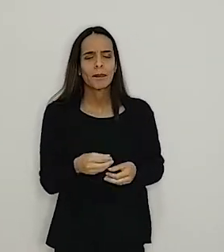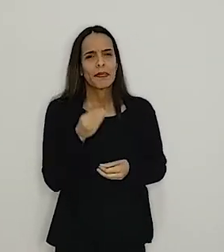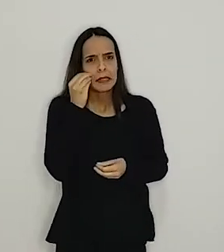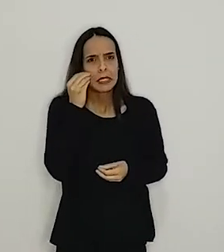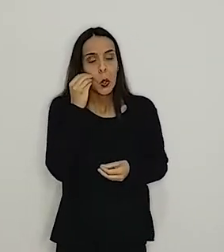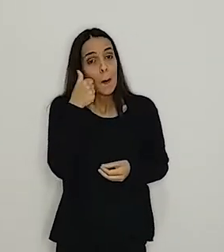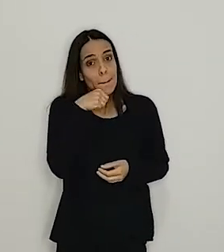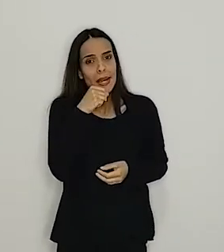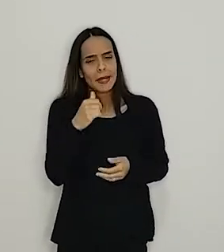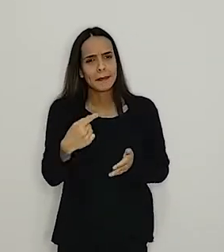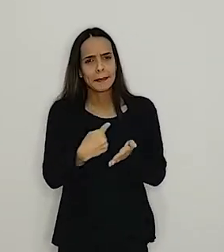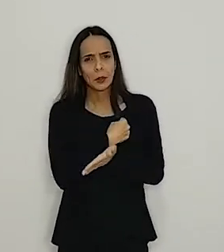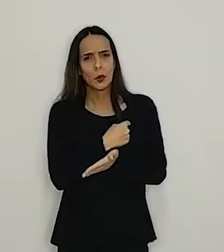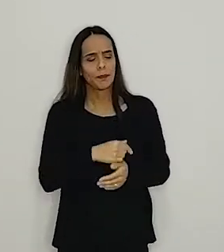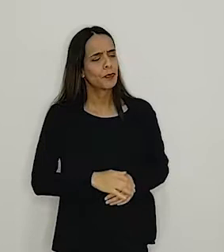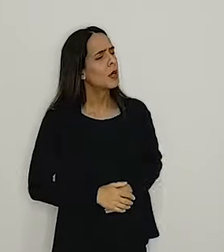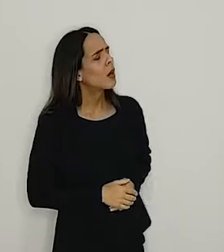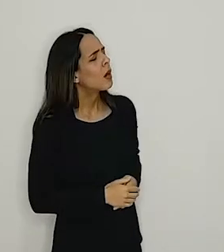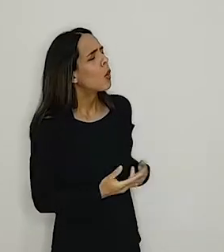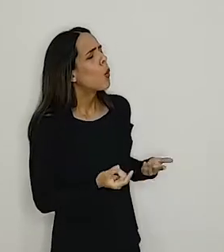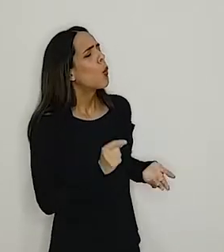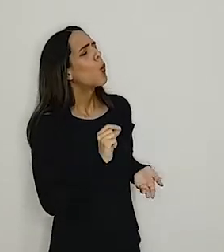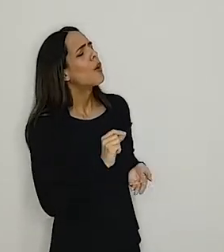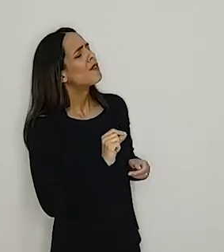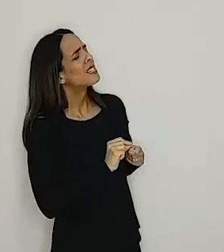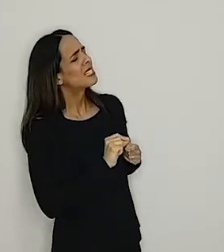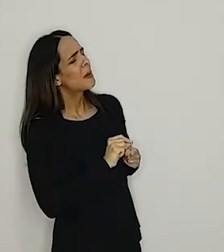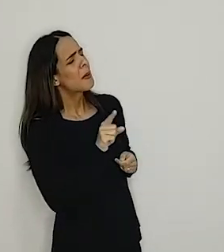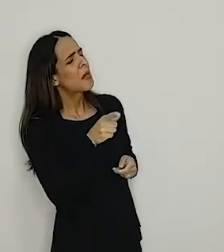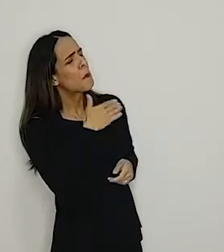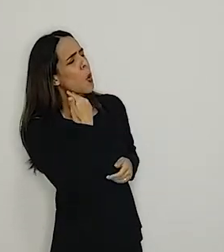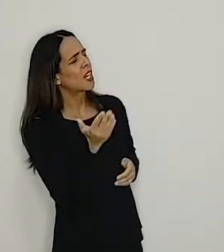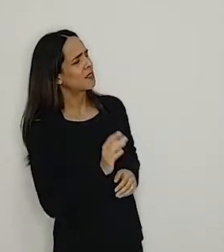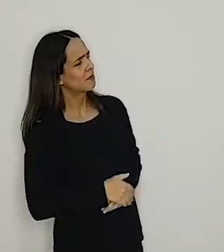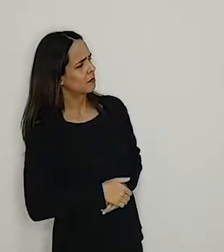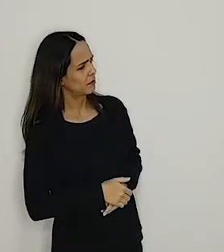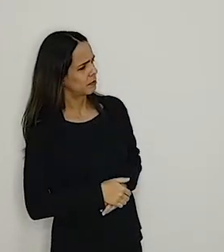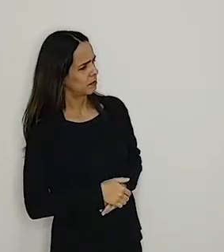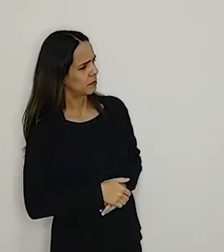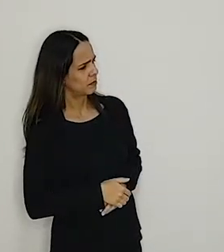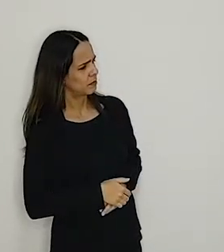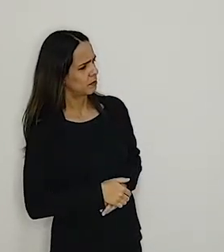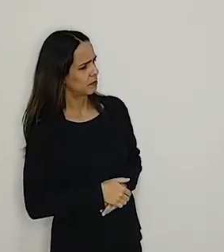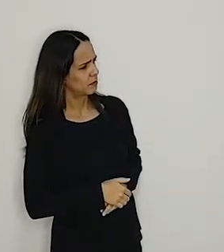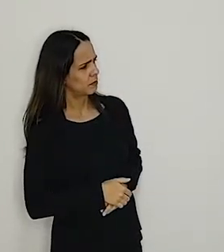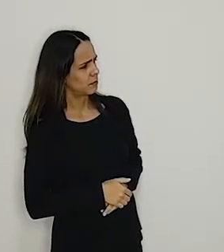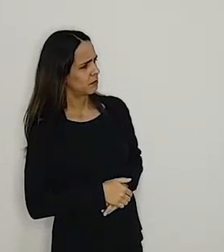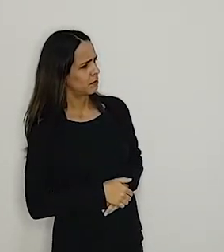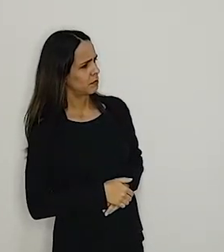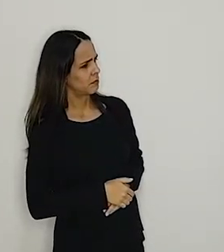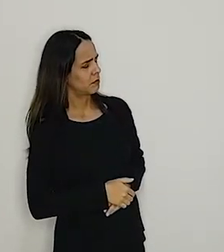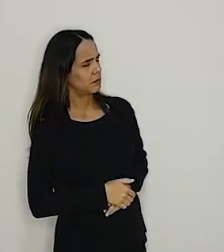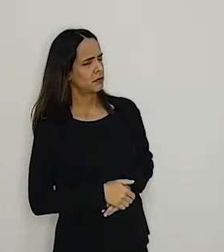ela tinha de falar aquilo, e como mãe, ela me pergunta assim: o que eu preciso fazer para ele morrer?